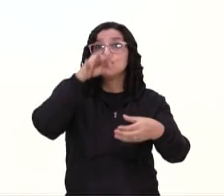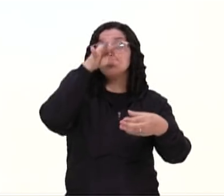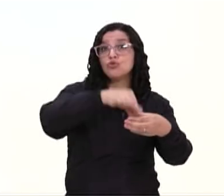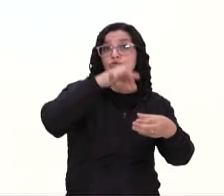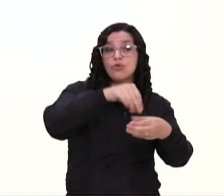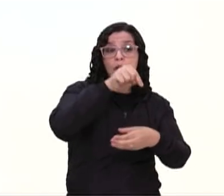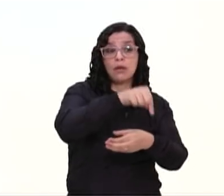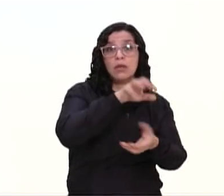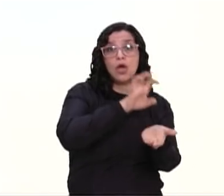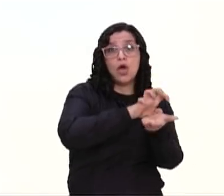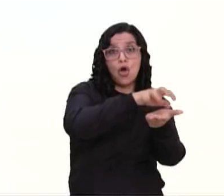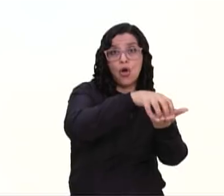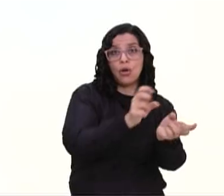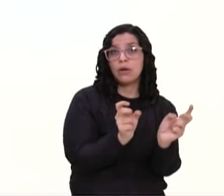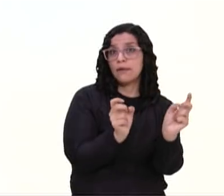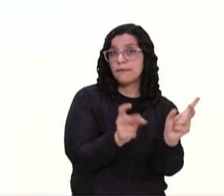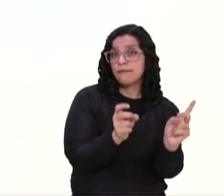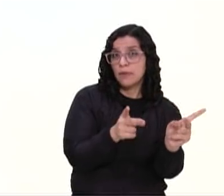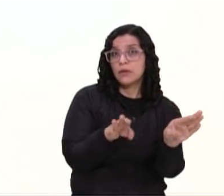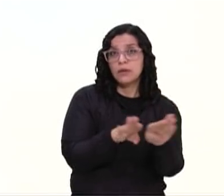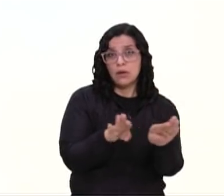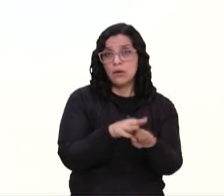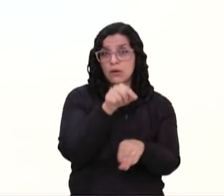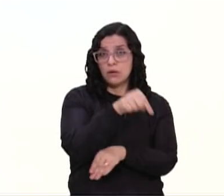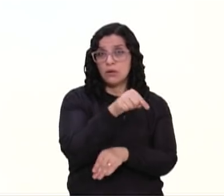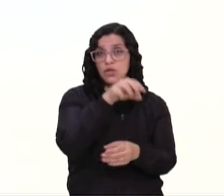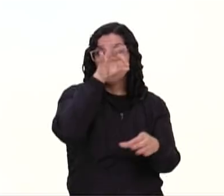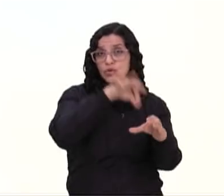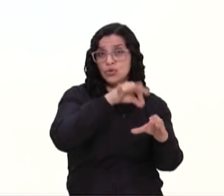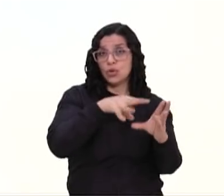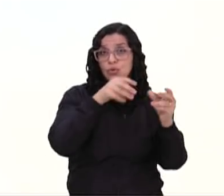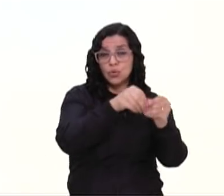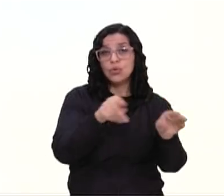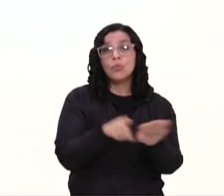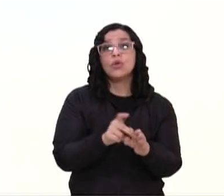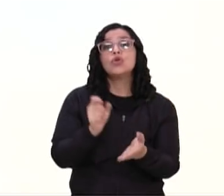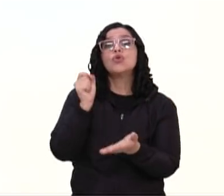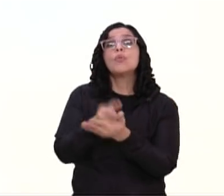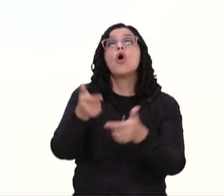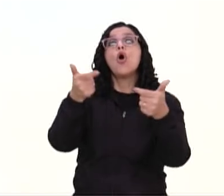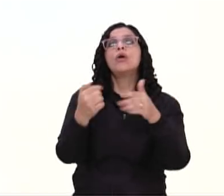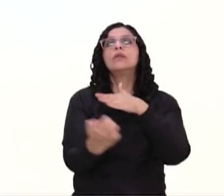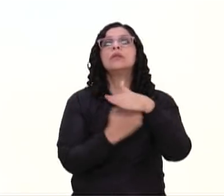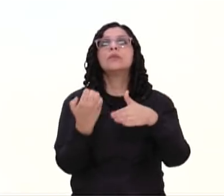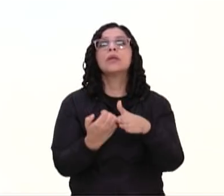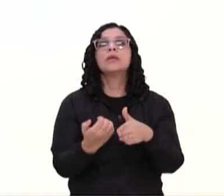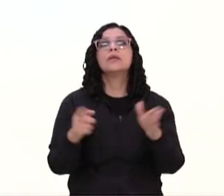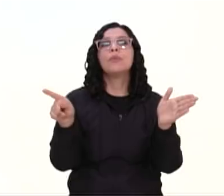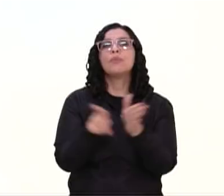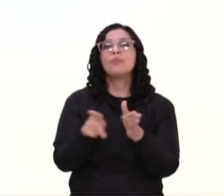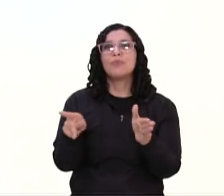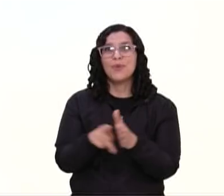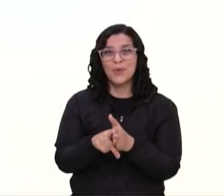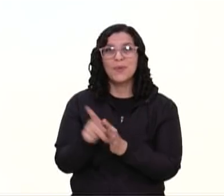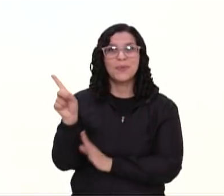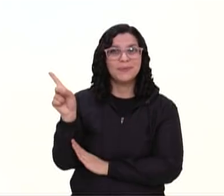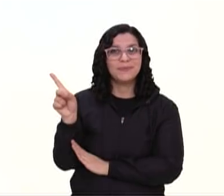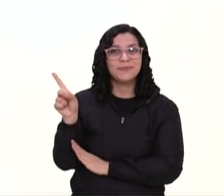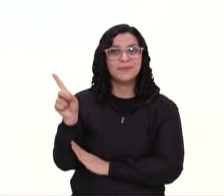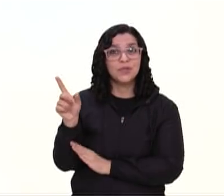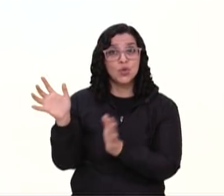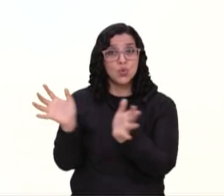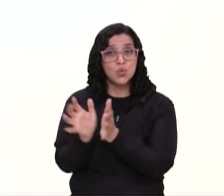era comercializado nas colônias só poderia ser comprado de uma empresa, a Companhia das Índias